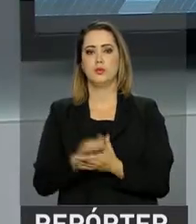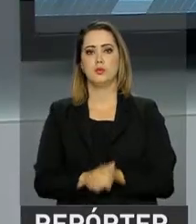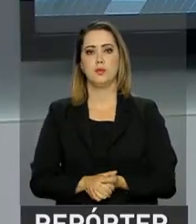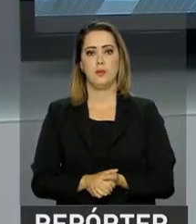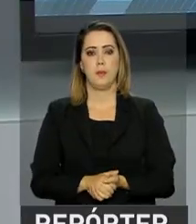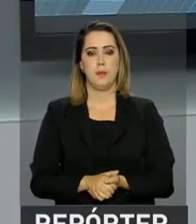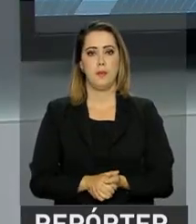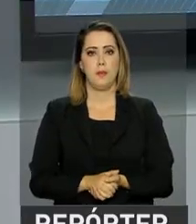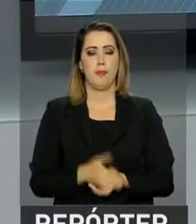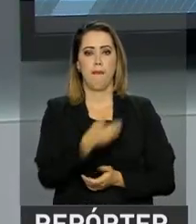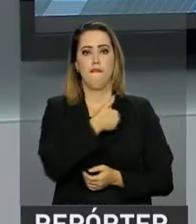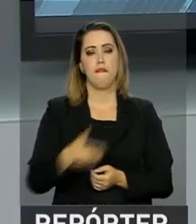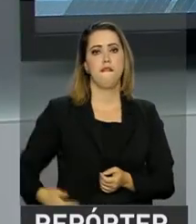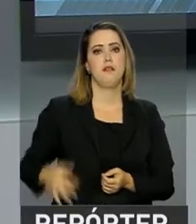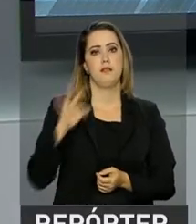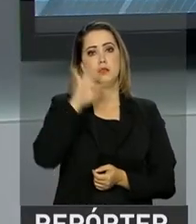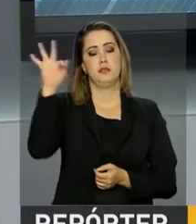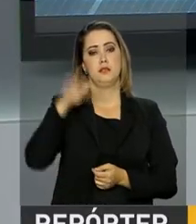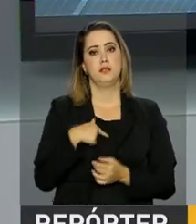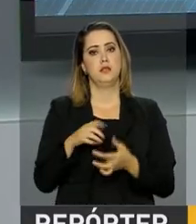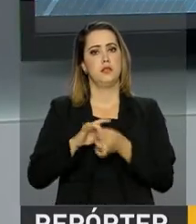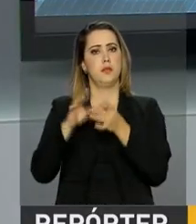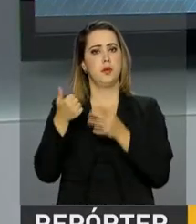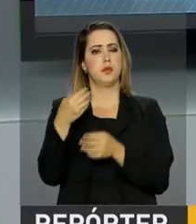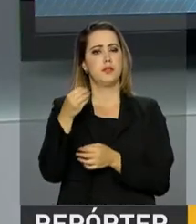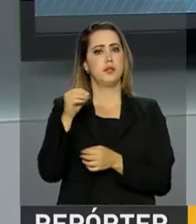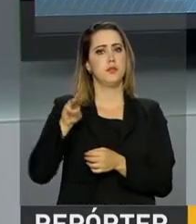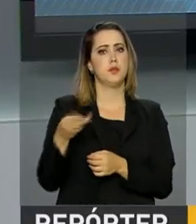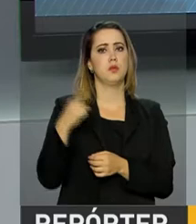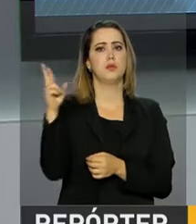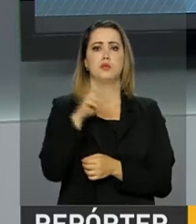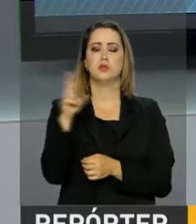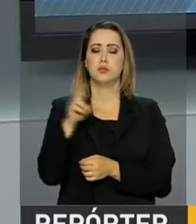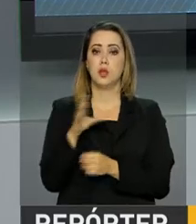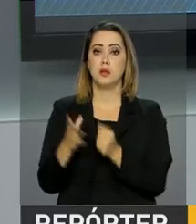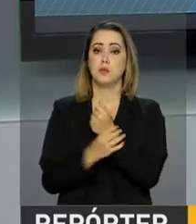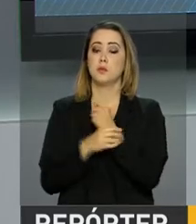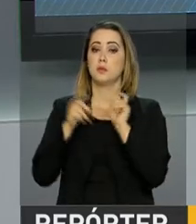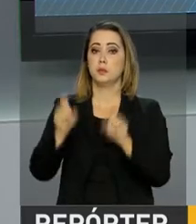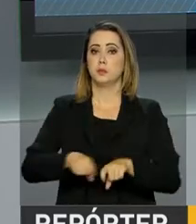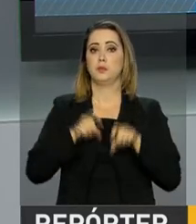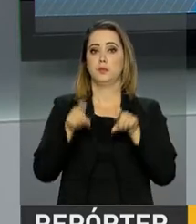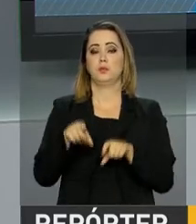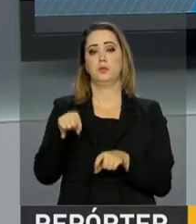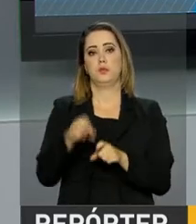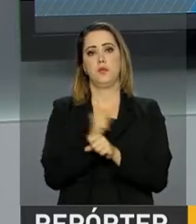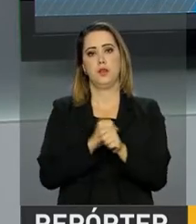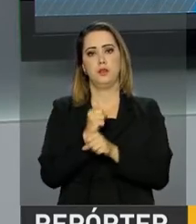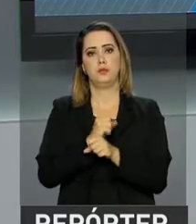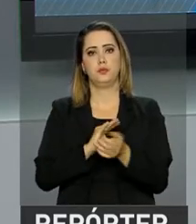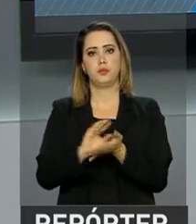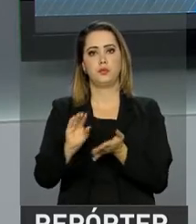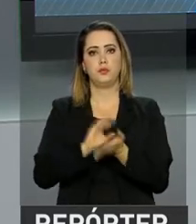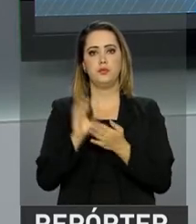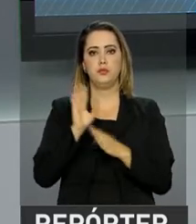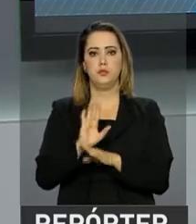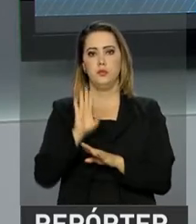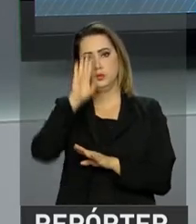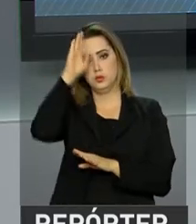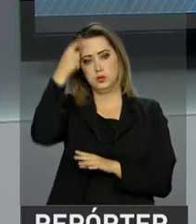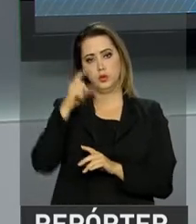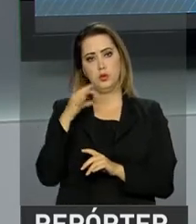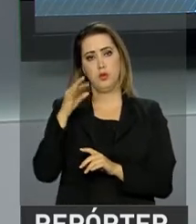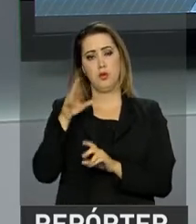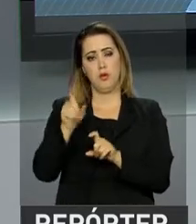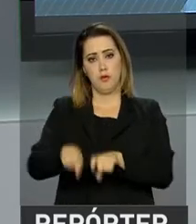o governo federal liberou 100 milhões de reais para o seguro rural deste ano os recursos vão beneficiar principalmente às culturas